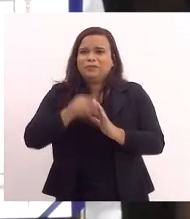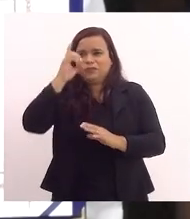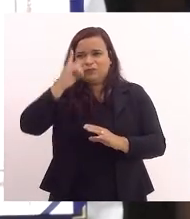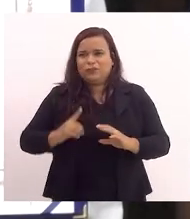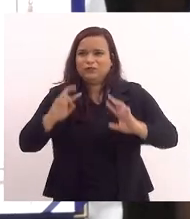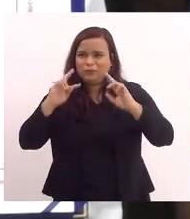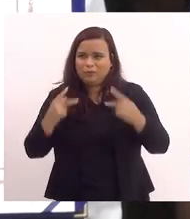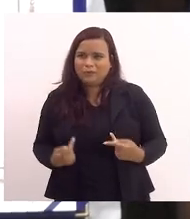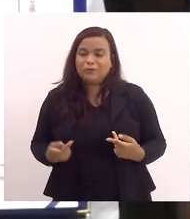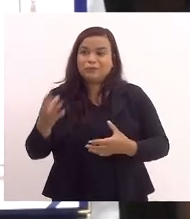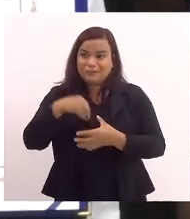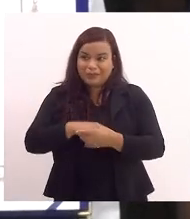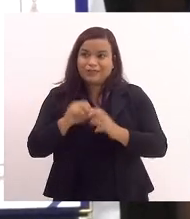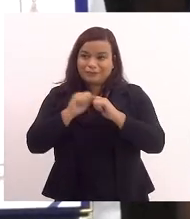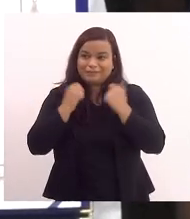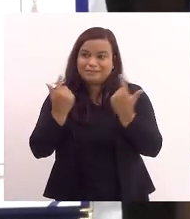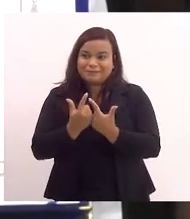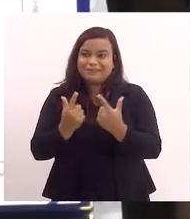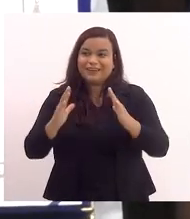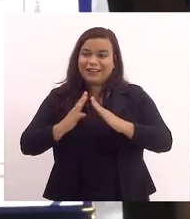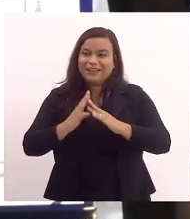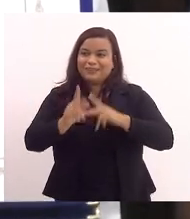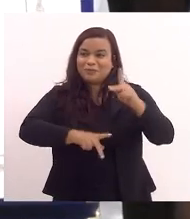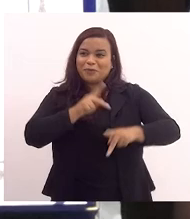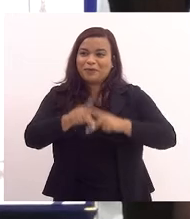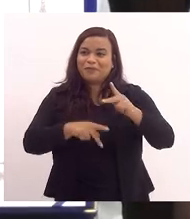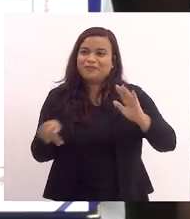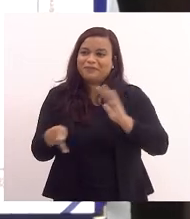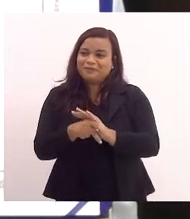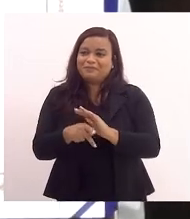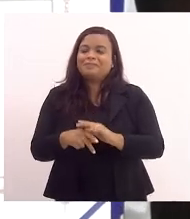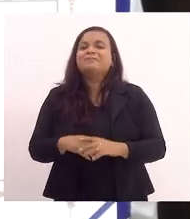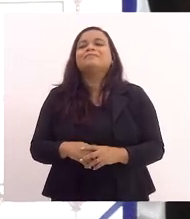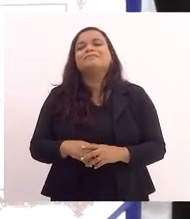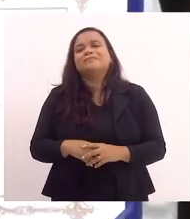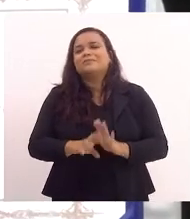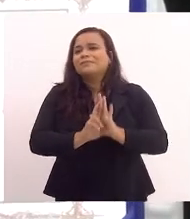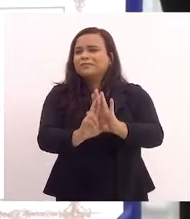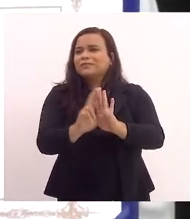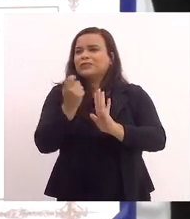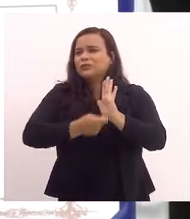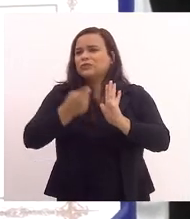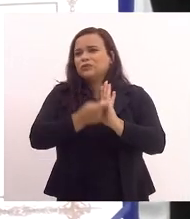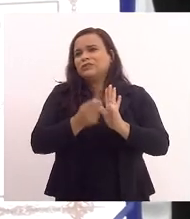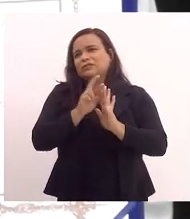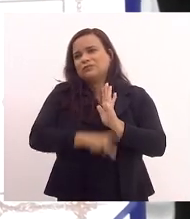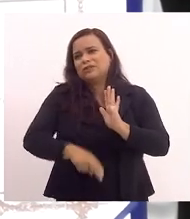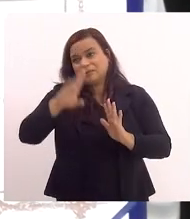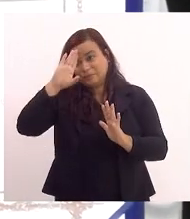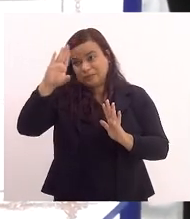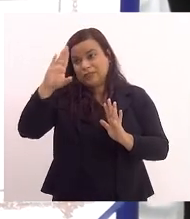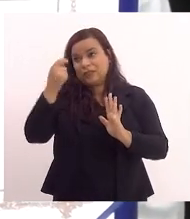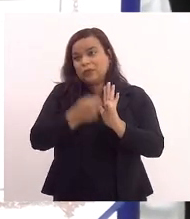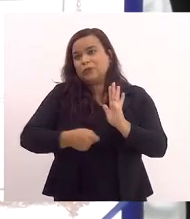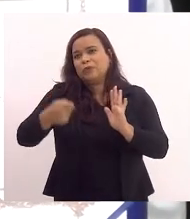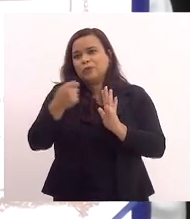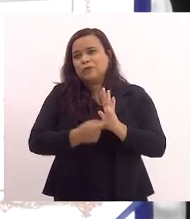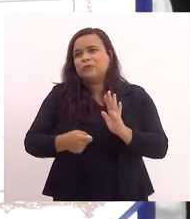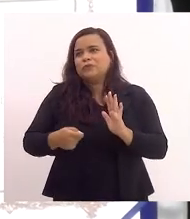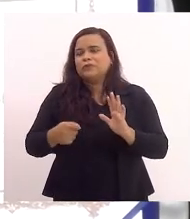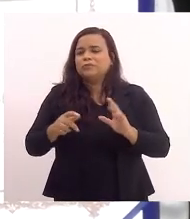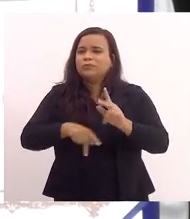humanos dentro da Casa do Povo, que é a LERJ, que representa muitas lutas, principalmente a luta do povo